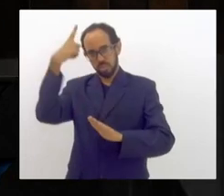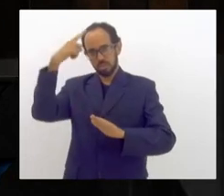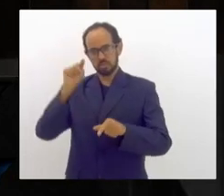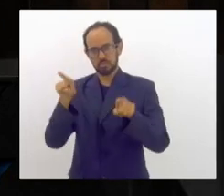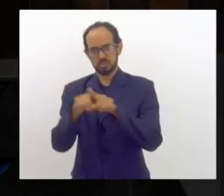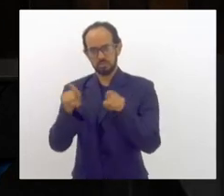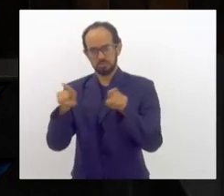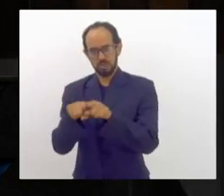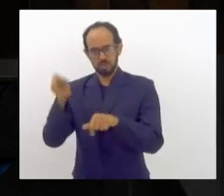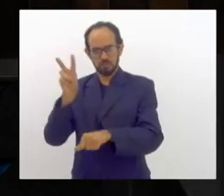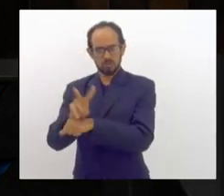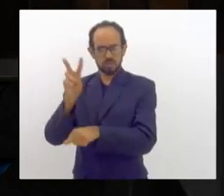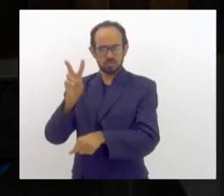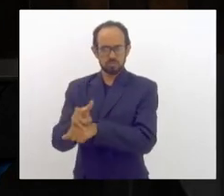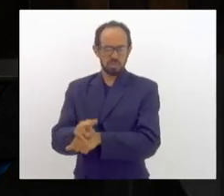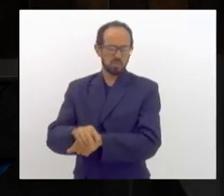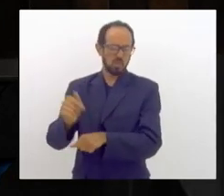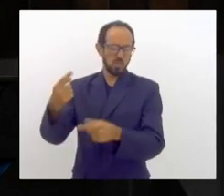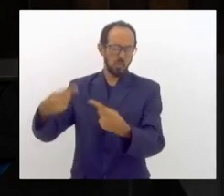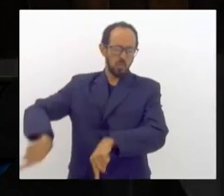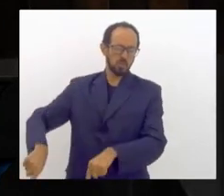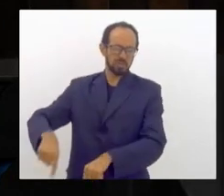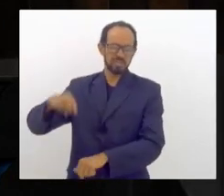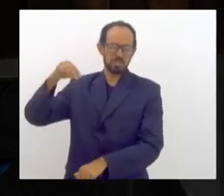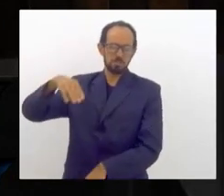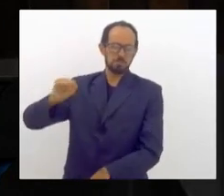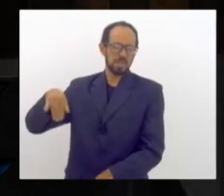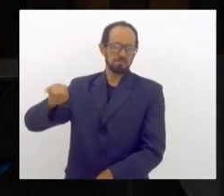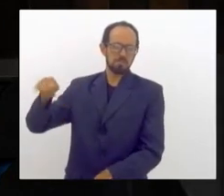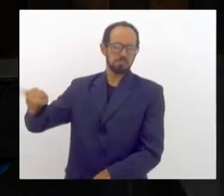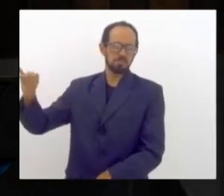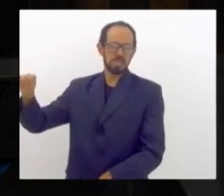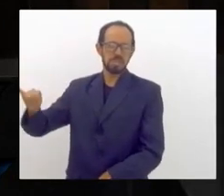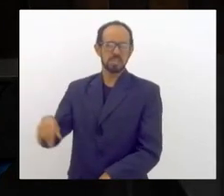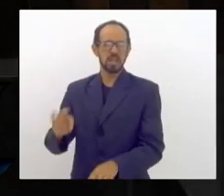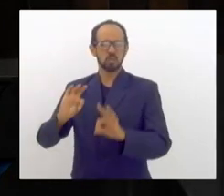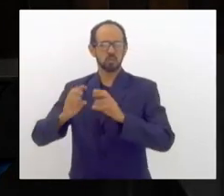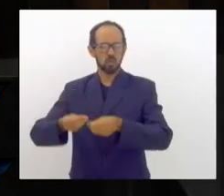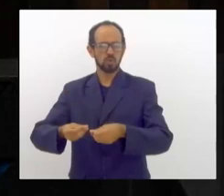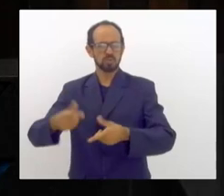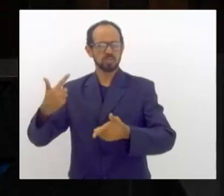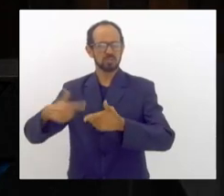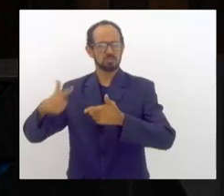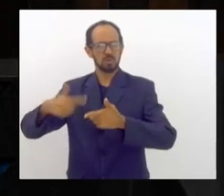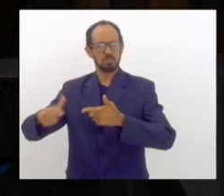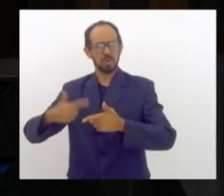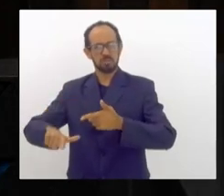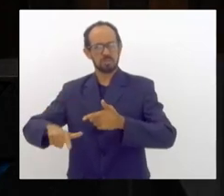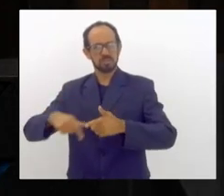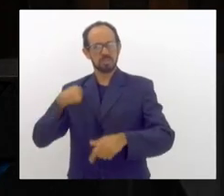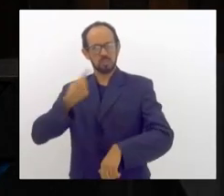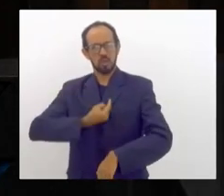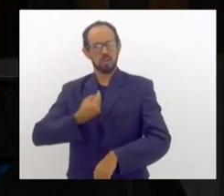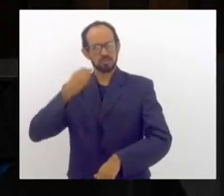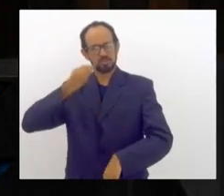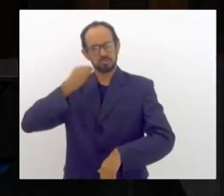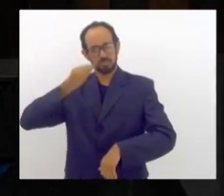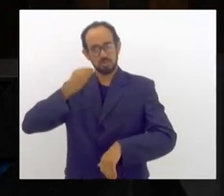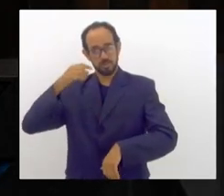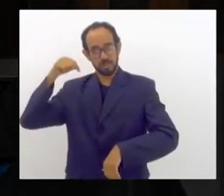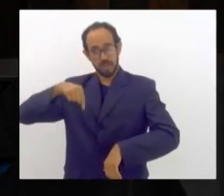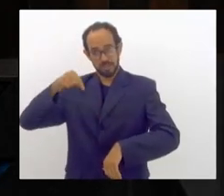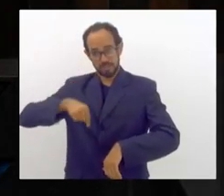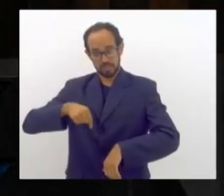que atuam contra o mimimi, contra todas essas pautas repugnantes que a gente já está experimentando aqui agora, mas,